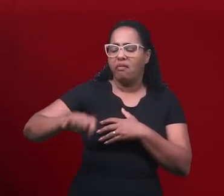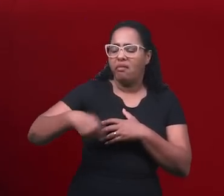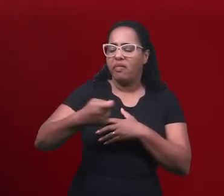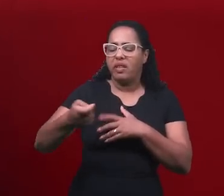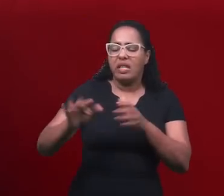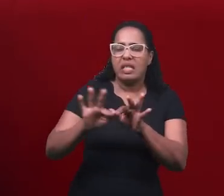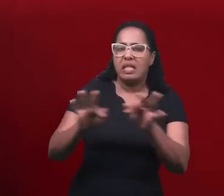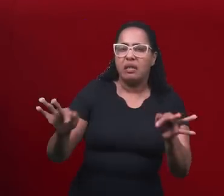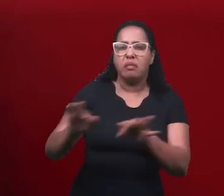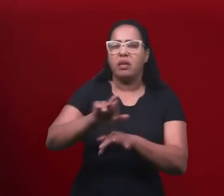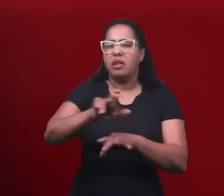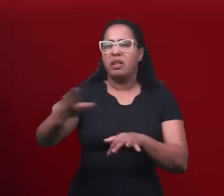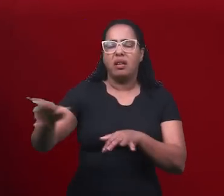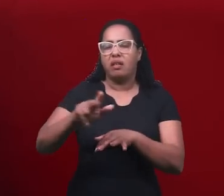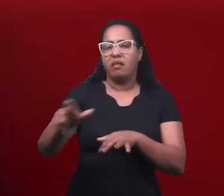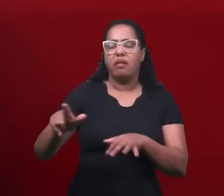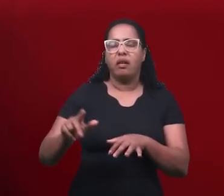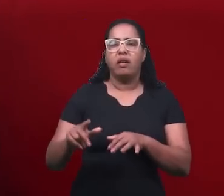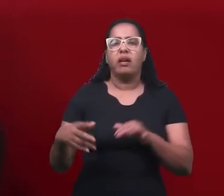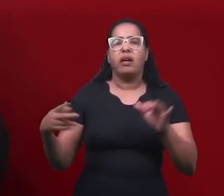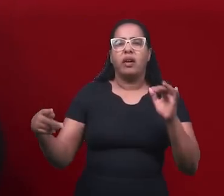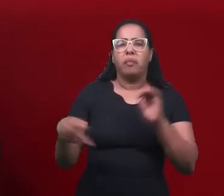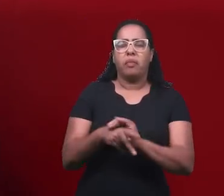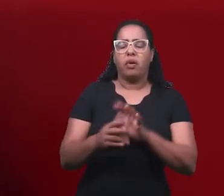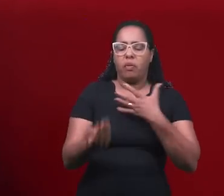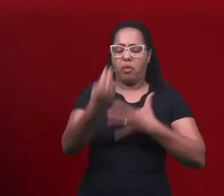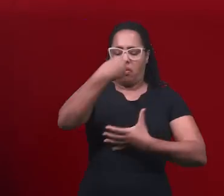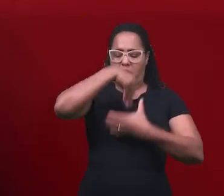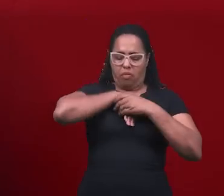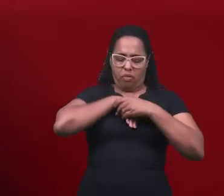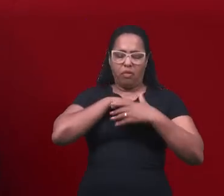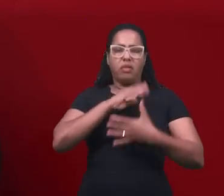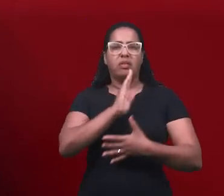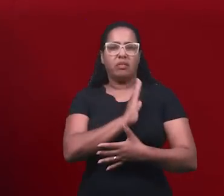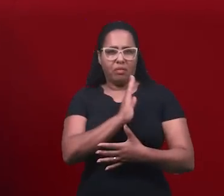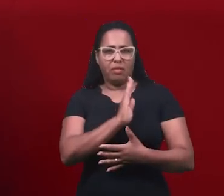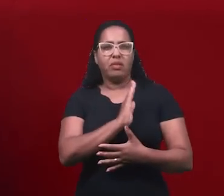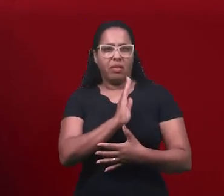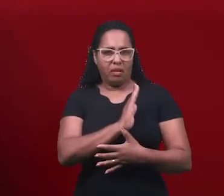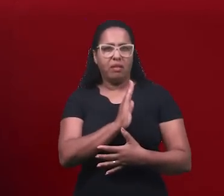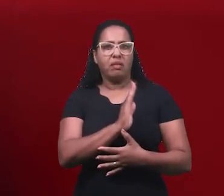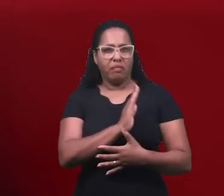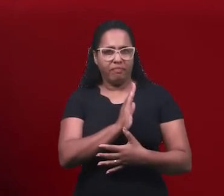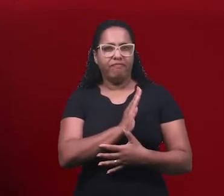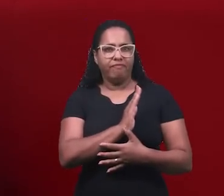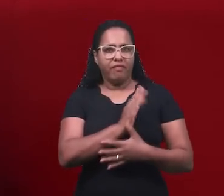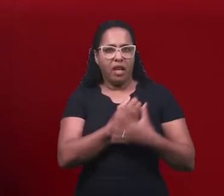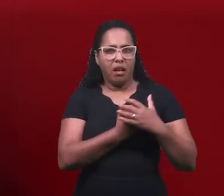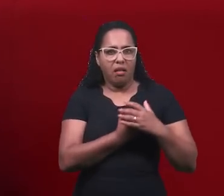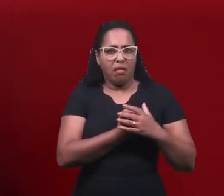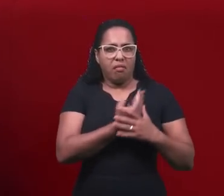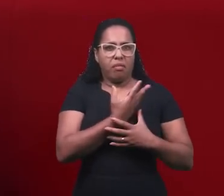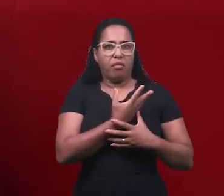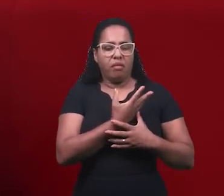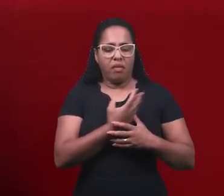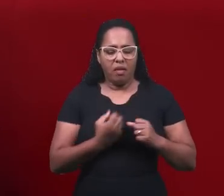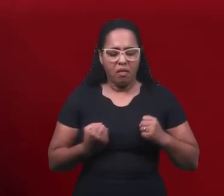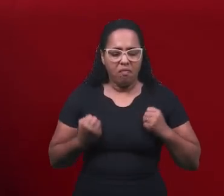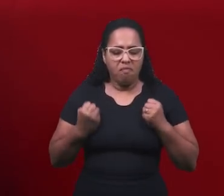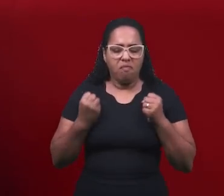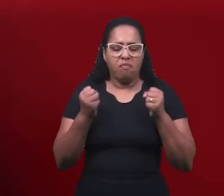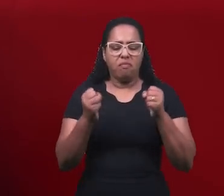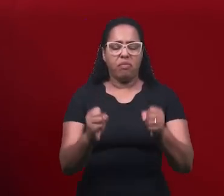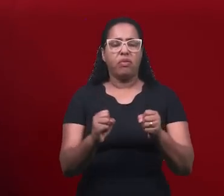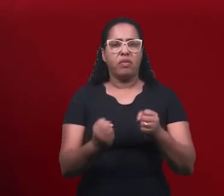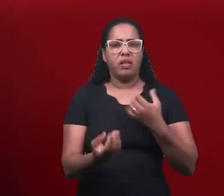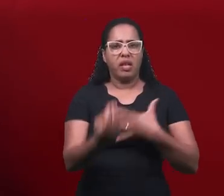Não é pela simples palavra, mas é algo que vem de dentro, que vem do coração e que é um